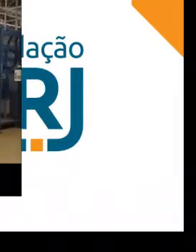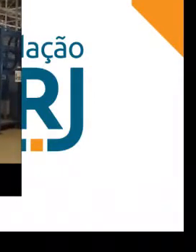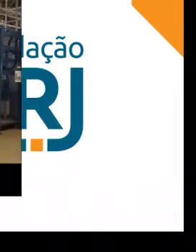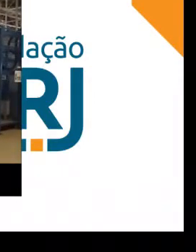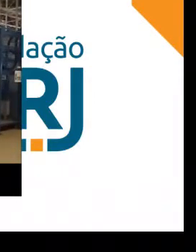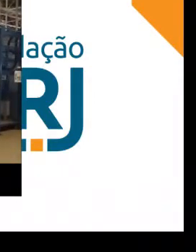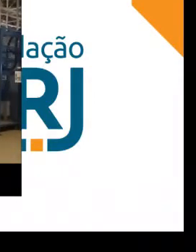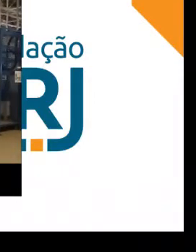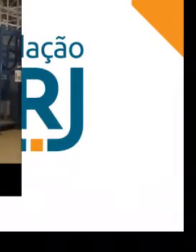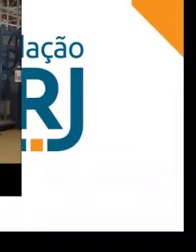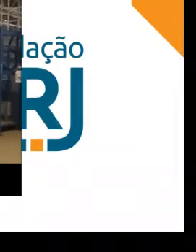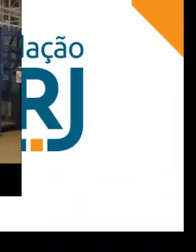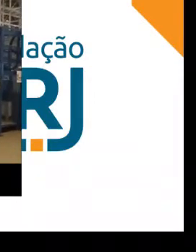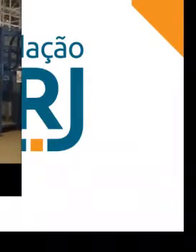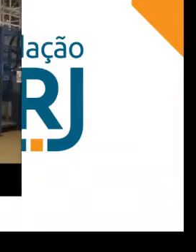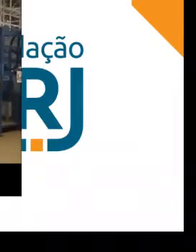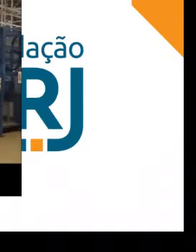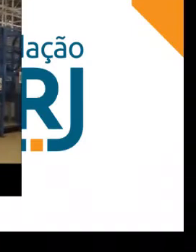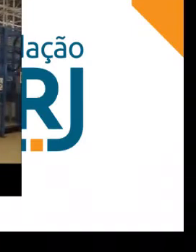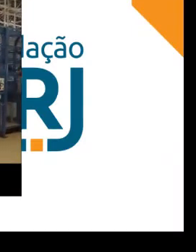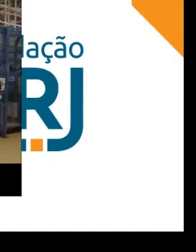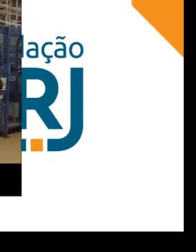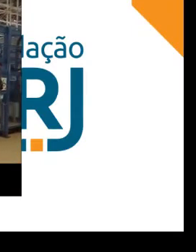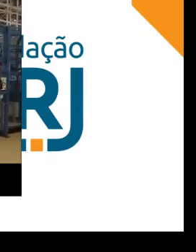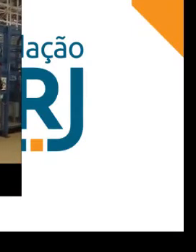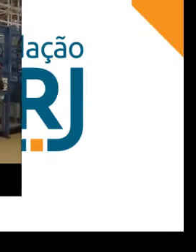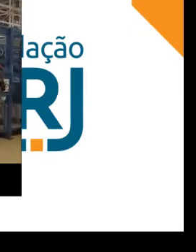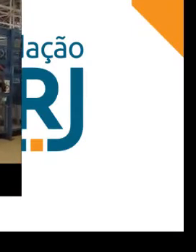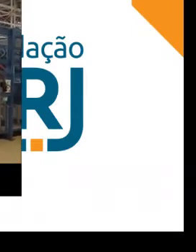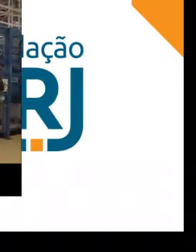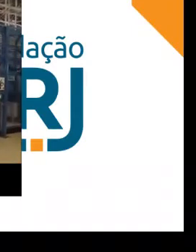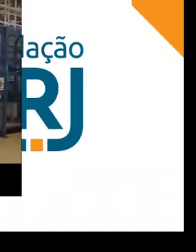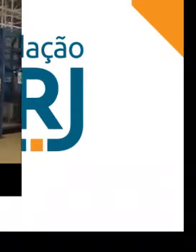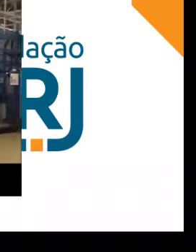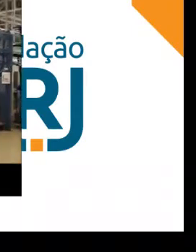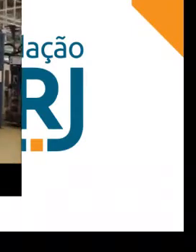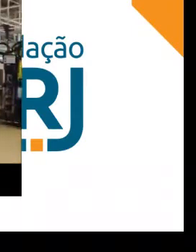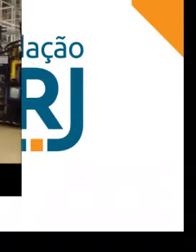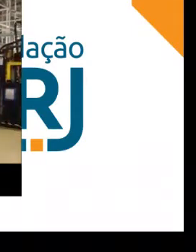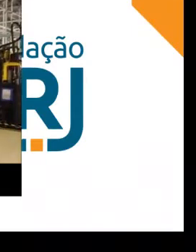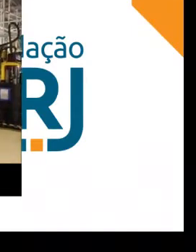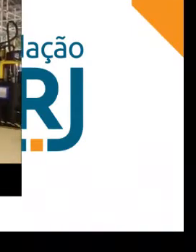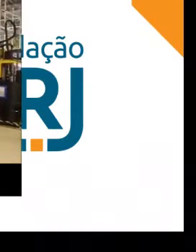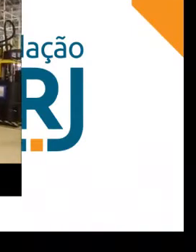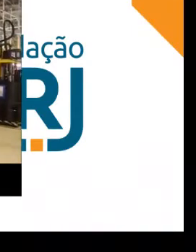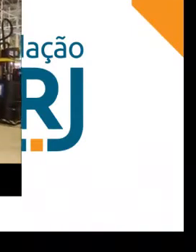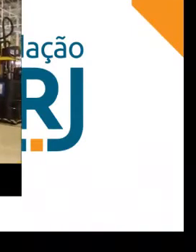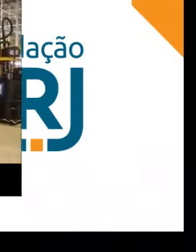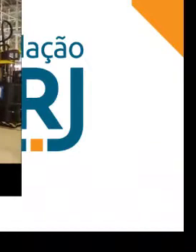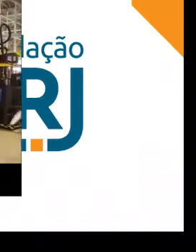estão colocando os vidros nos carros.